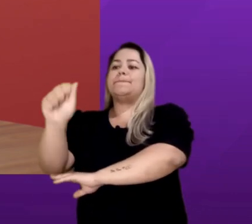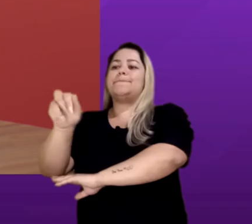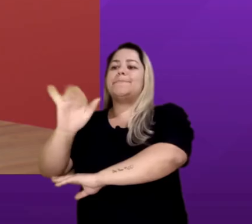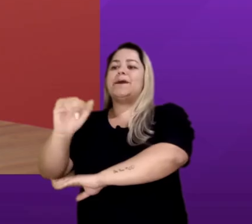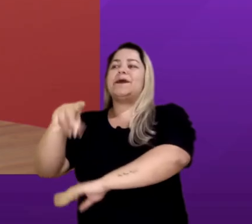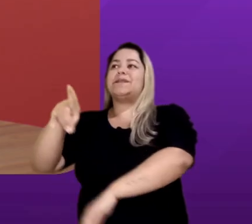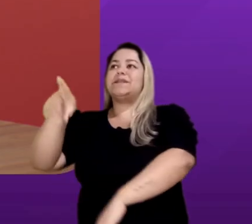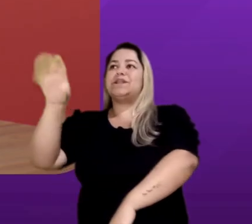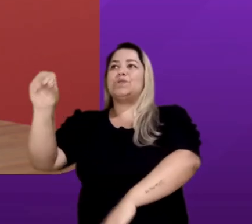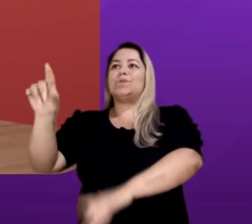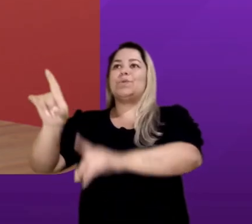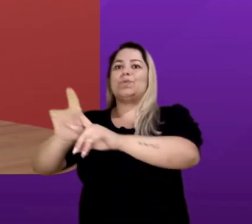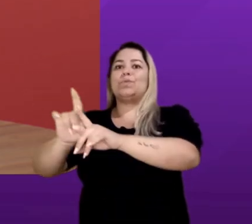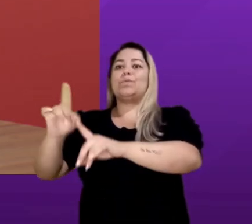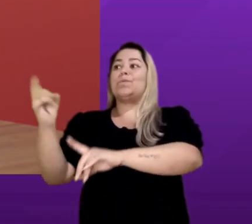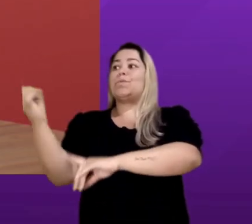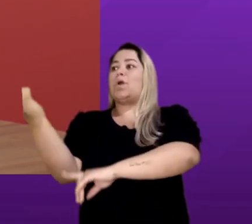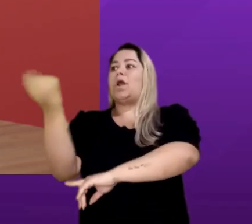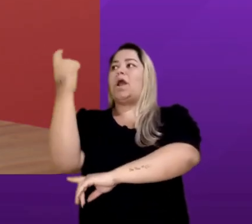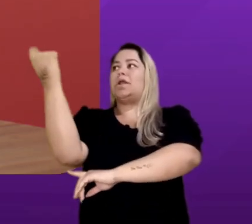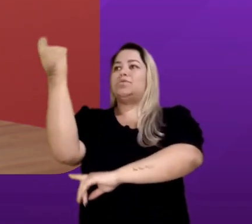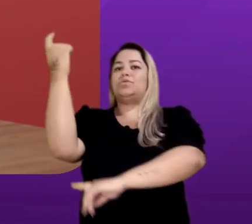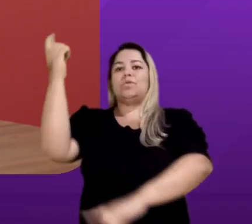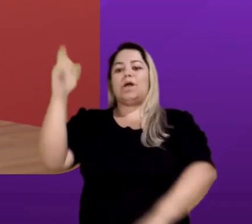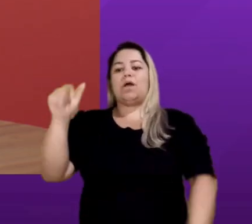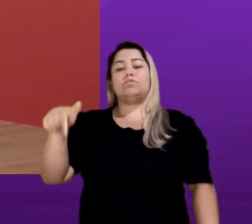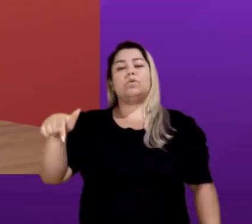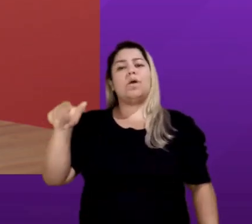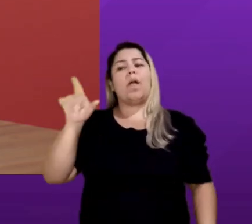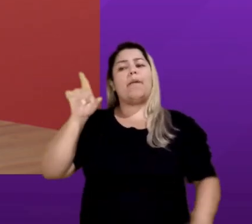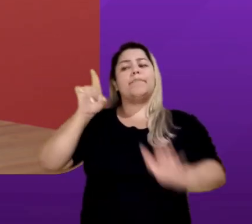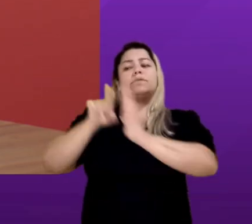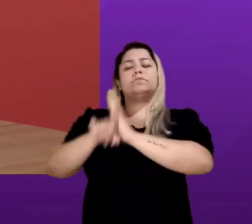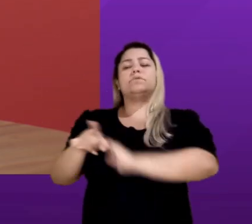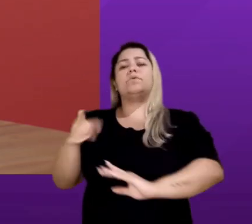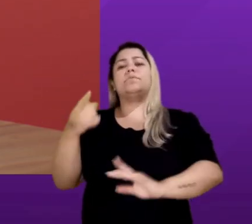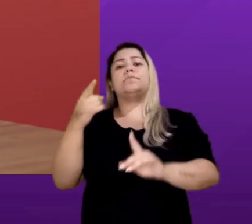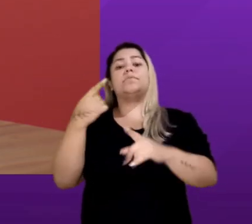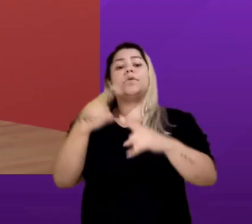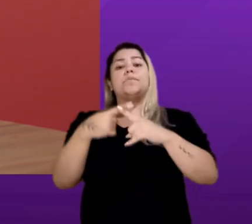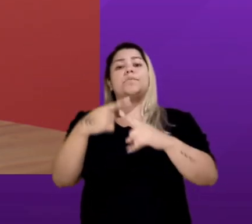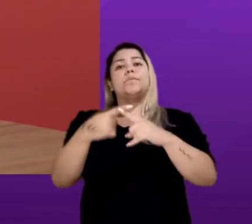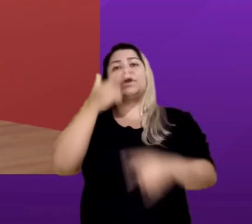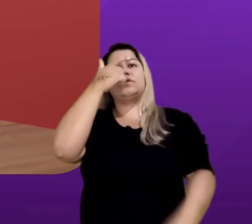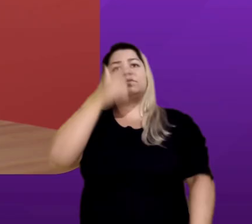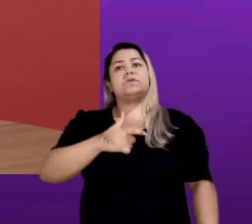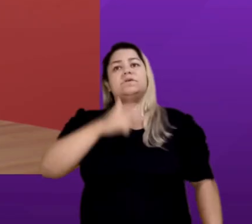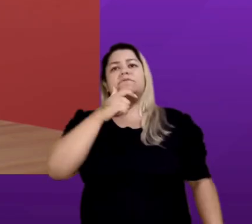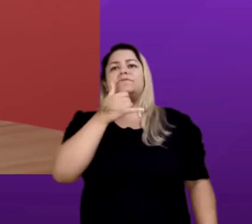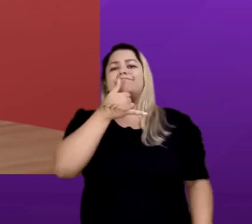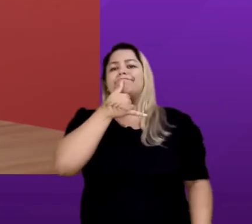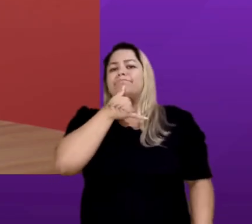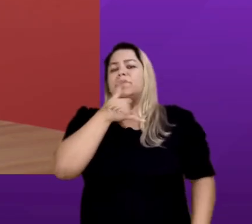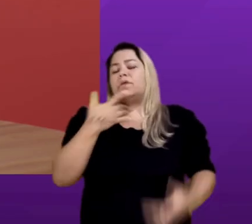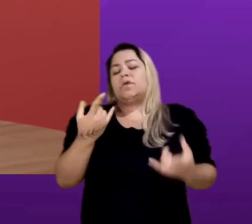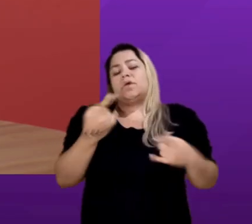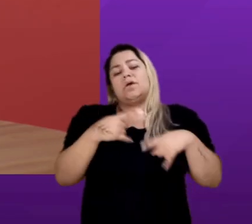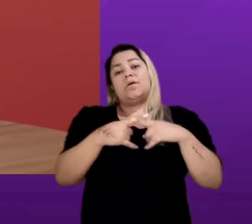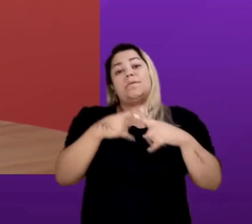tudo é muito alto. E minha mãe perguntou por que eu estava triste. E eu falei para ela, mãe, eu estou triste